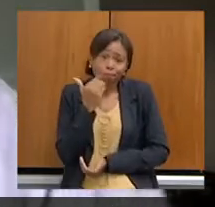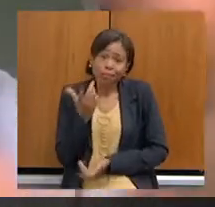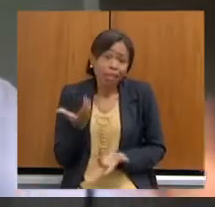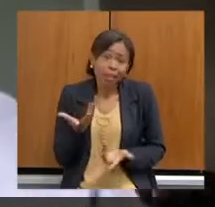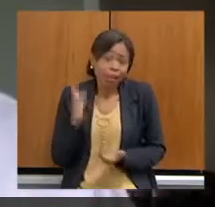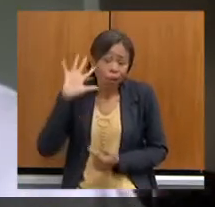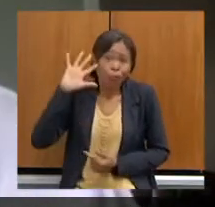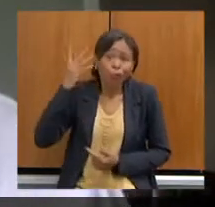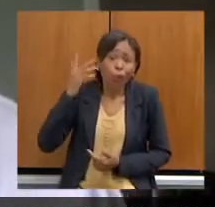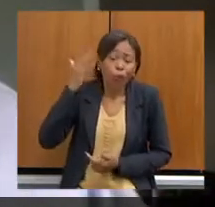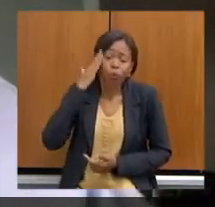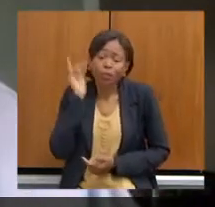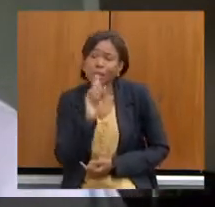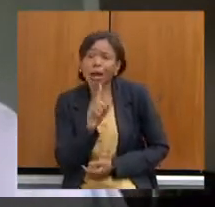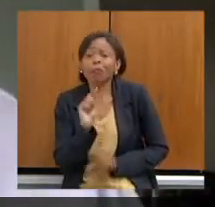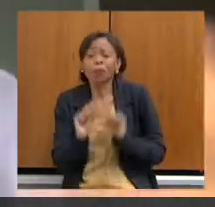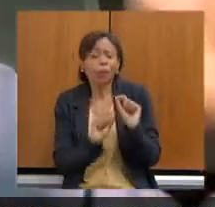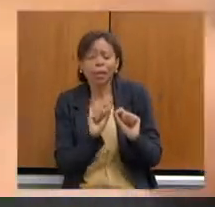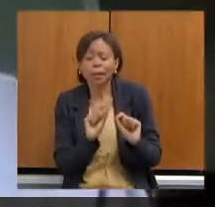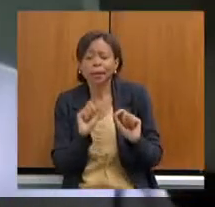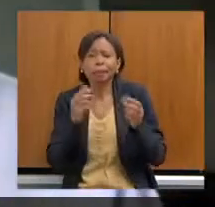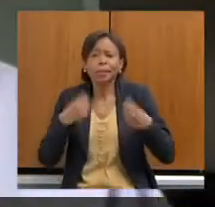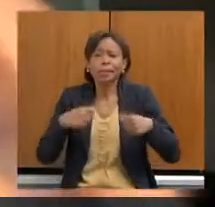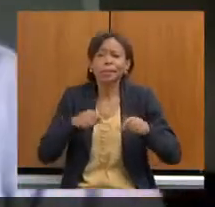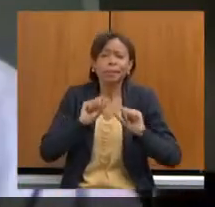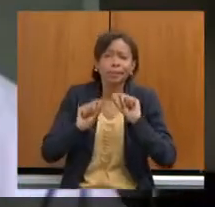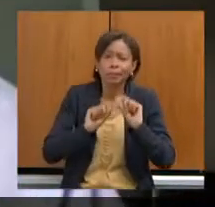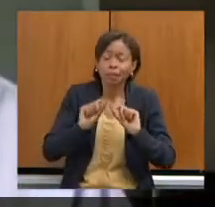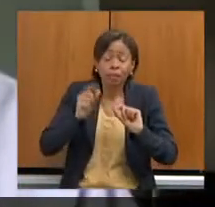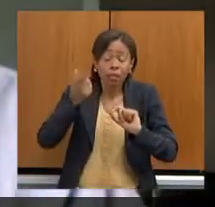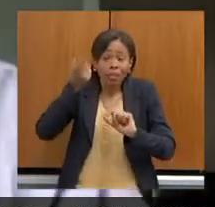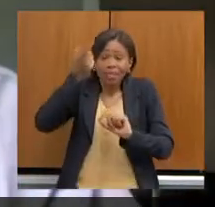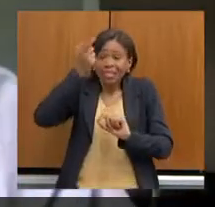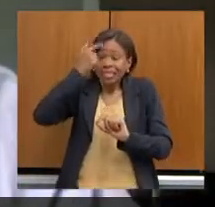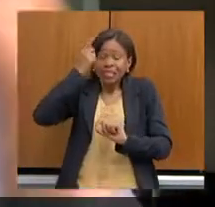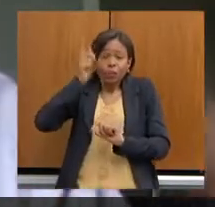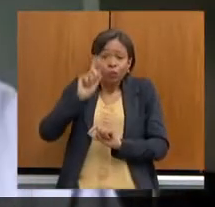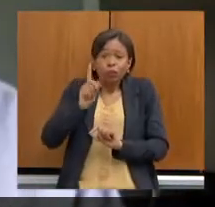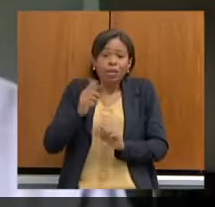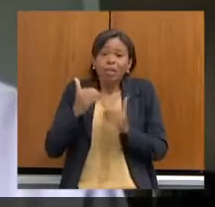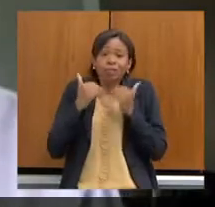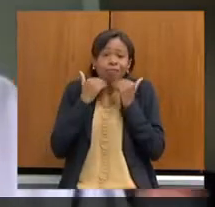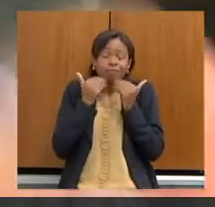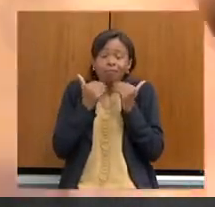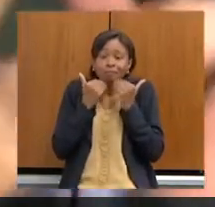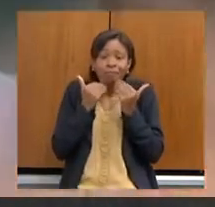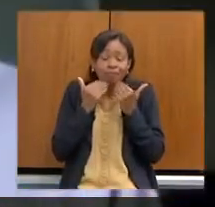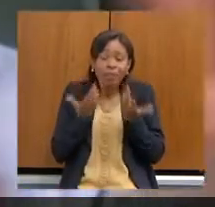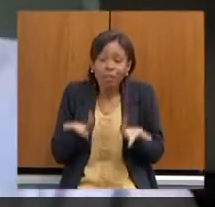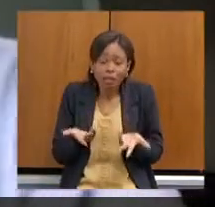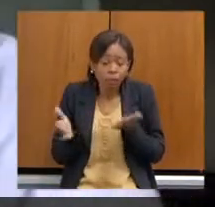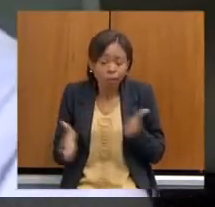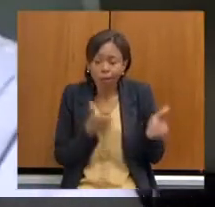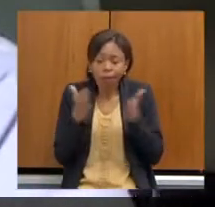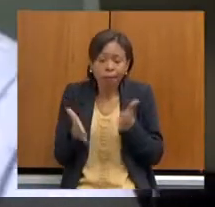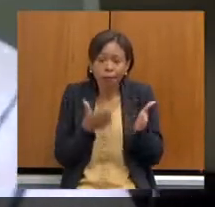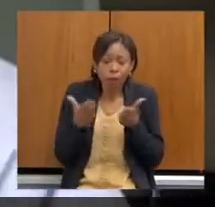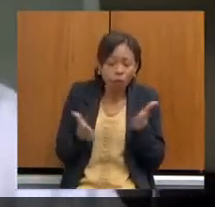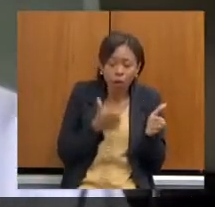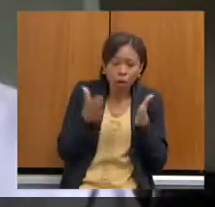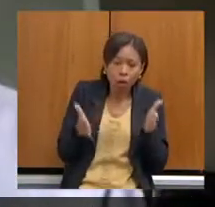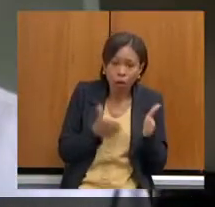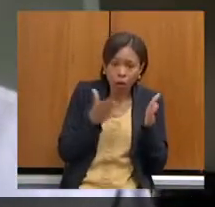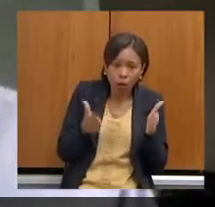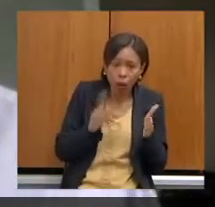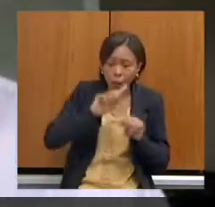entender o que quer e Eles não conseguem entender necessidade dessa conciliação de produção com a preservação